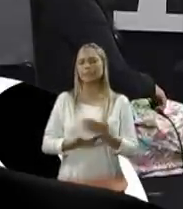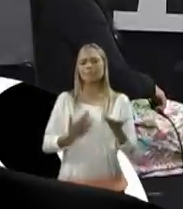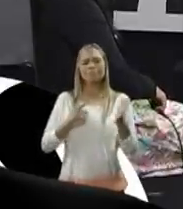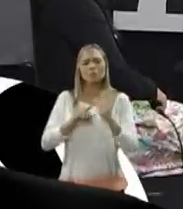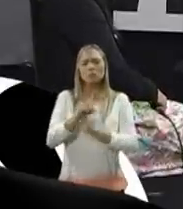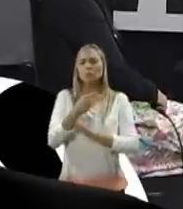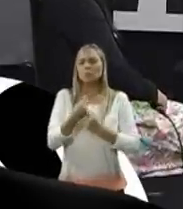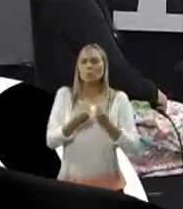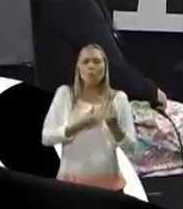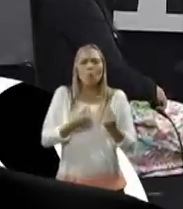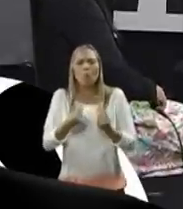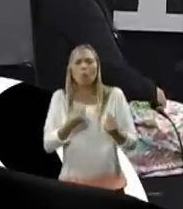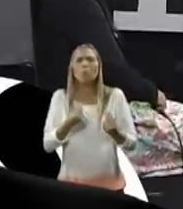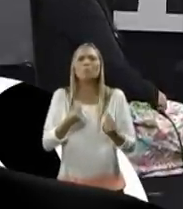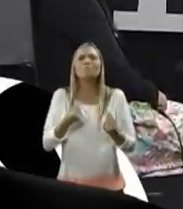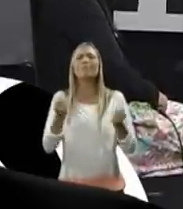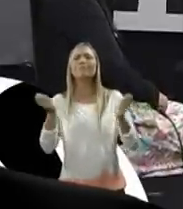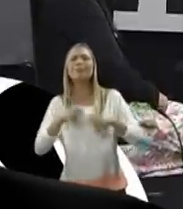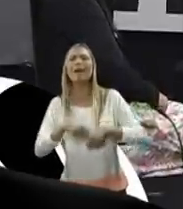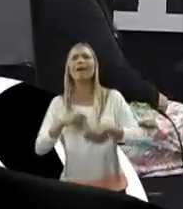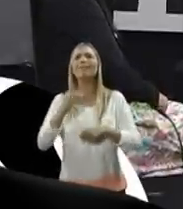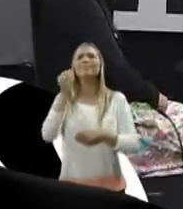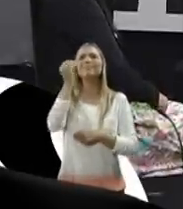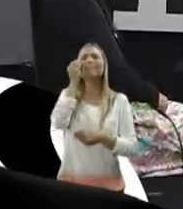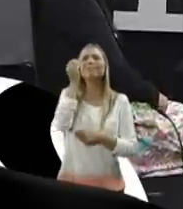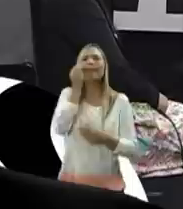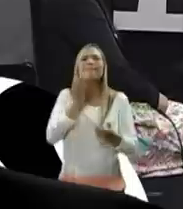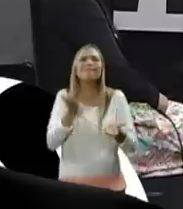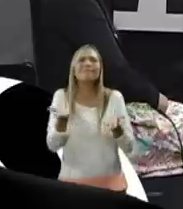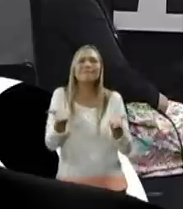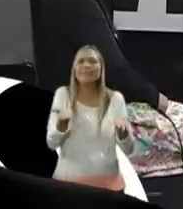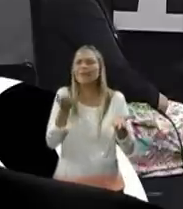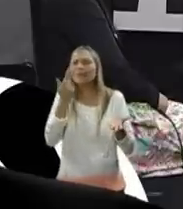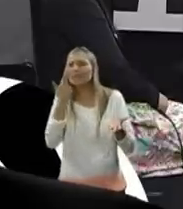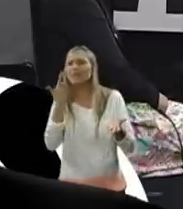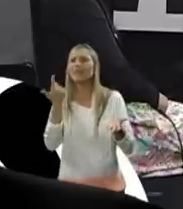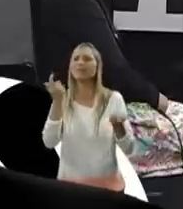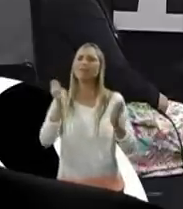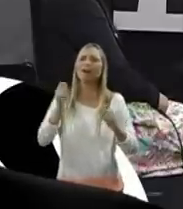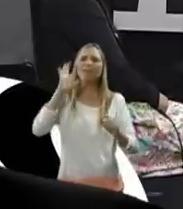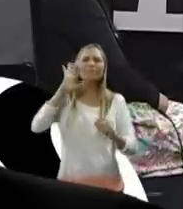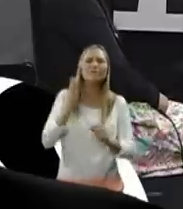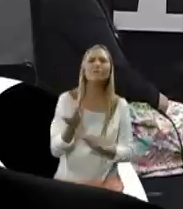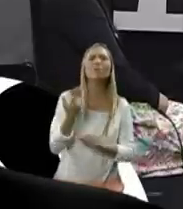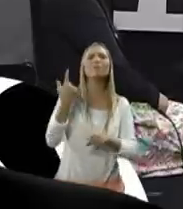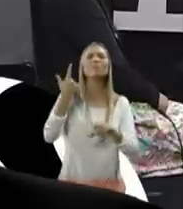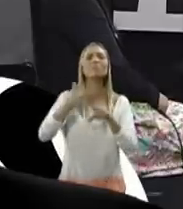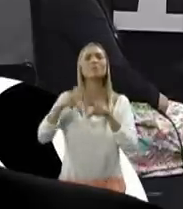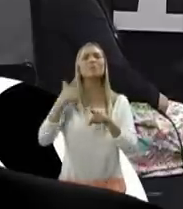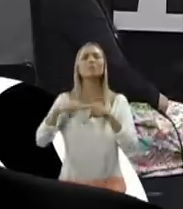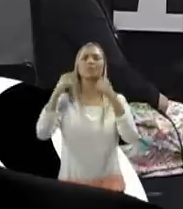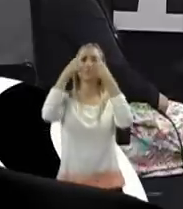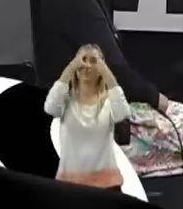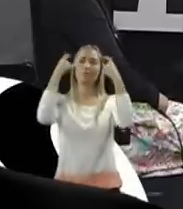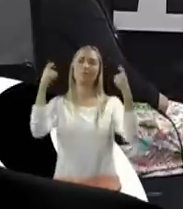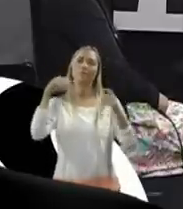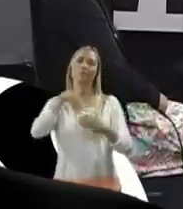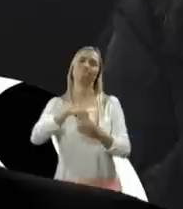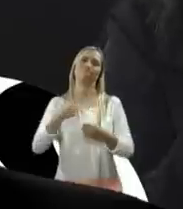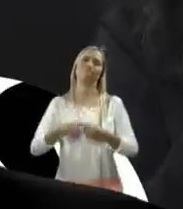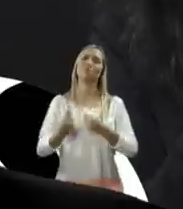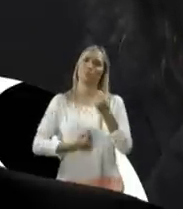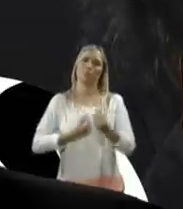Como a gente pode mediar, achar pontos em comum para a solução de todas essas situações de